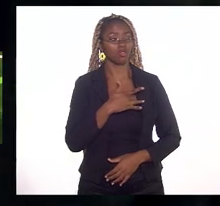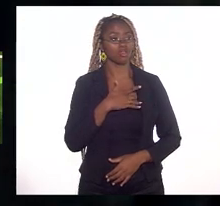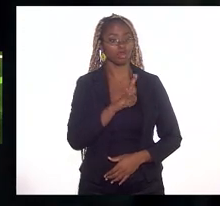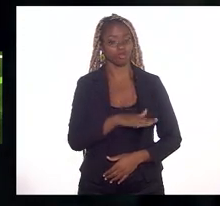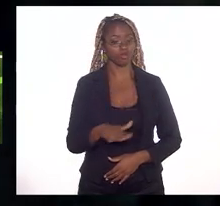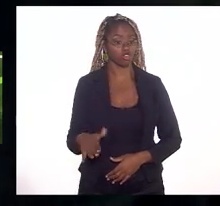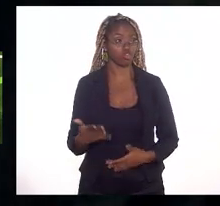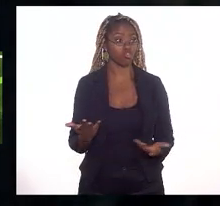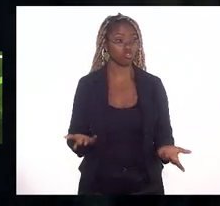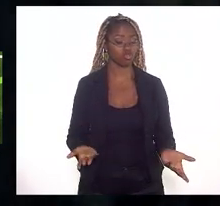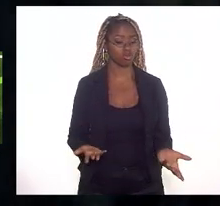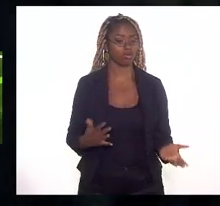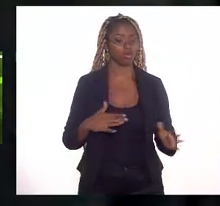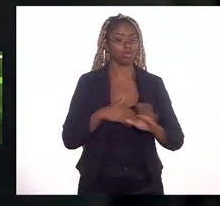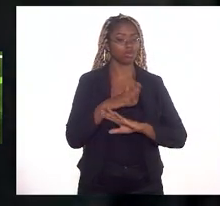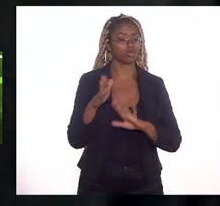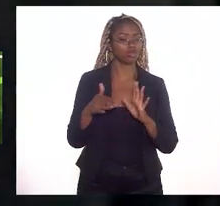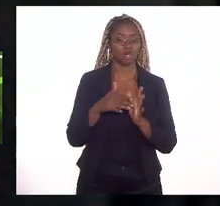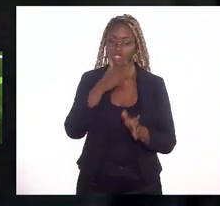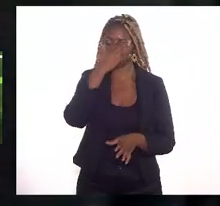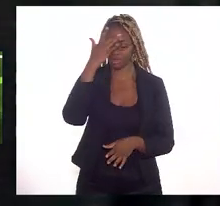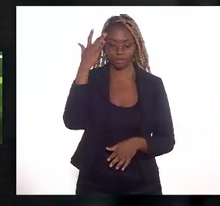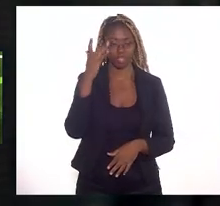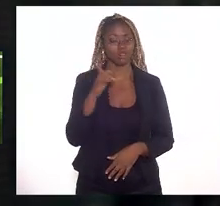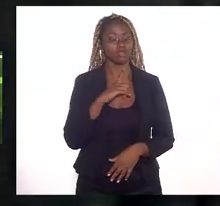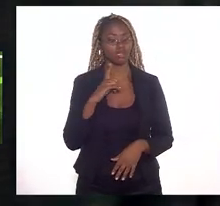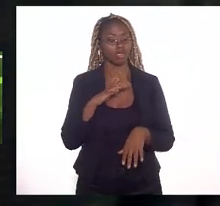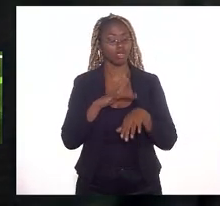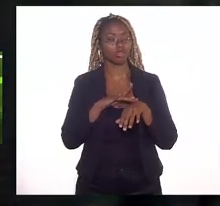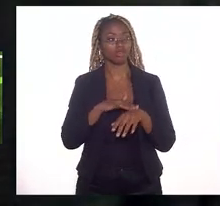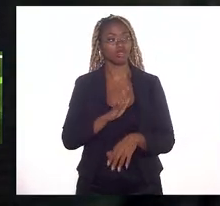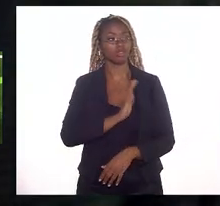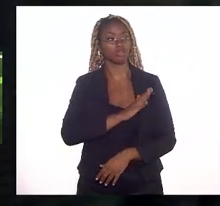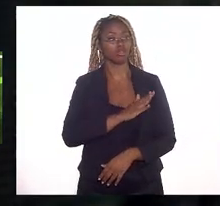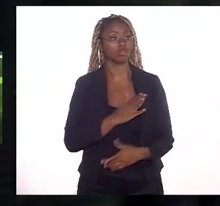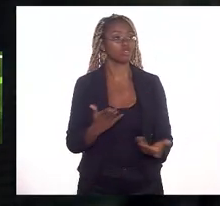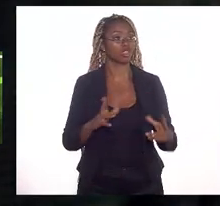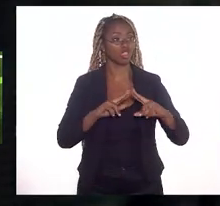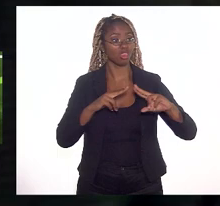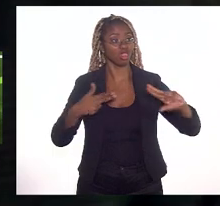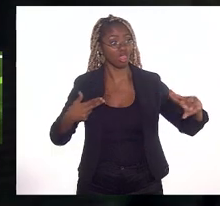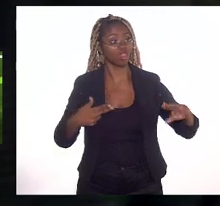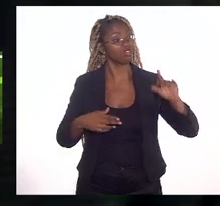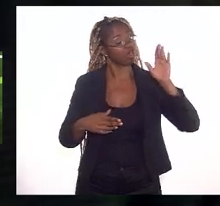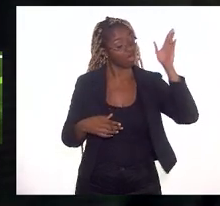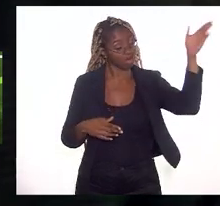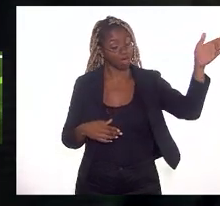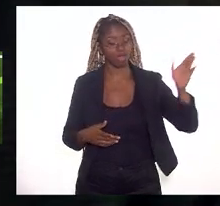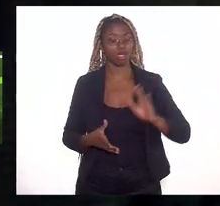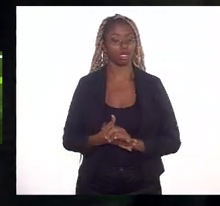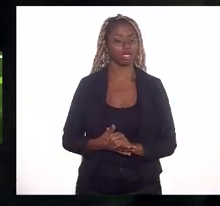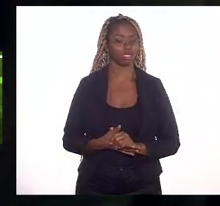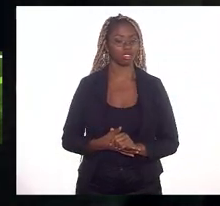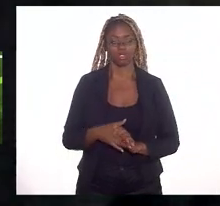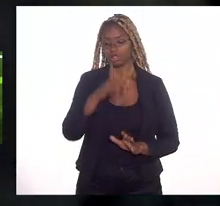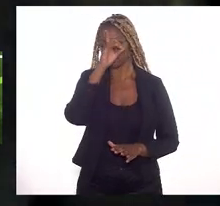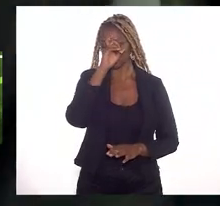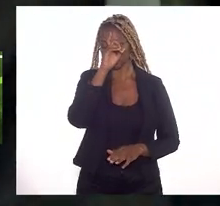os pacientes que lá têm algum tipo de cardiopatia congênita estão lá, estão nos hospitais públicos, mas nos hospitais